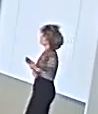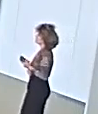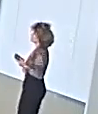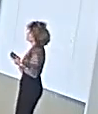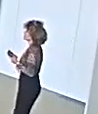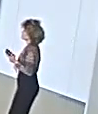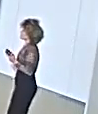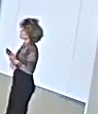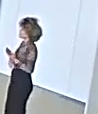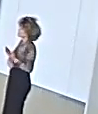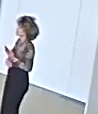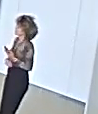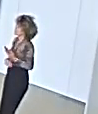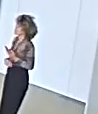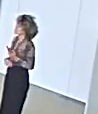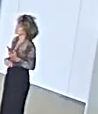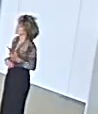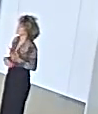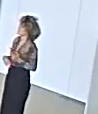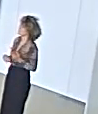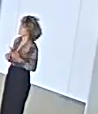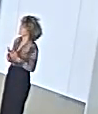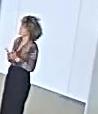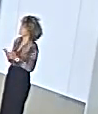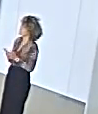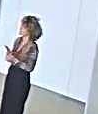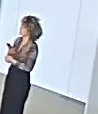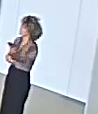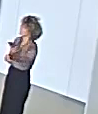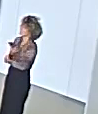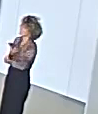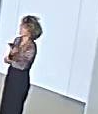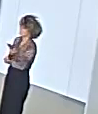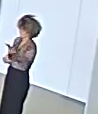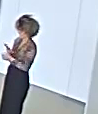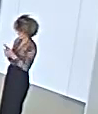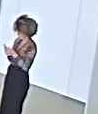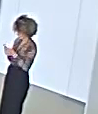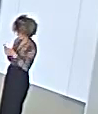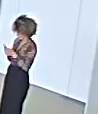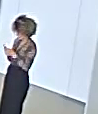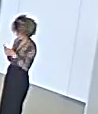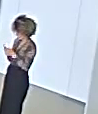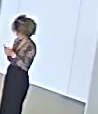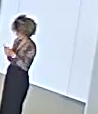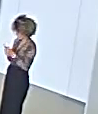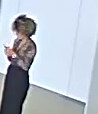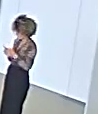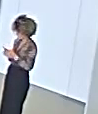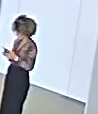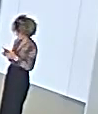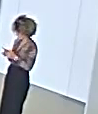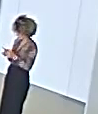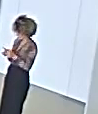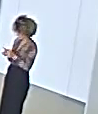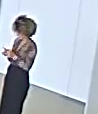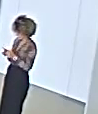Que era, naquela época, uma necessidade que era urgente, né? Que o nosso fundador